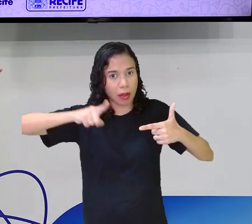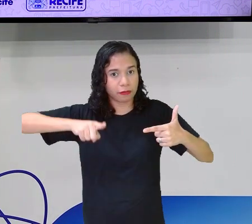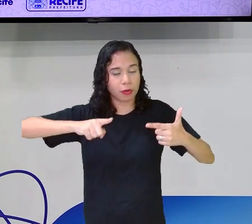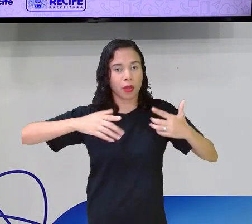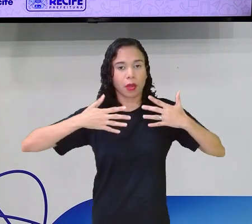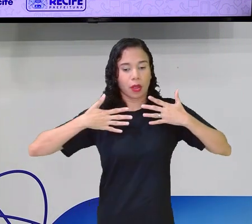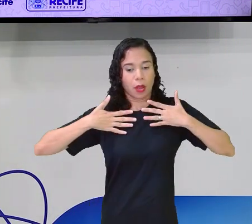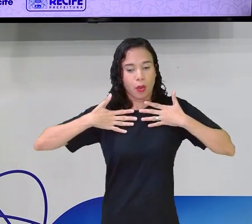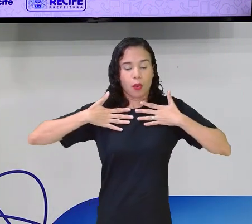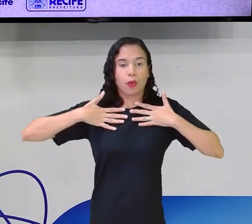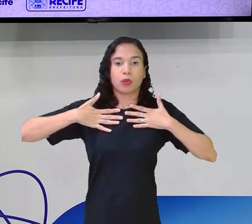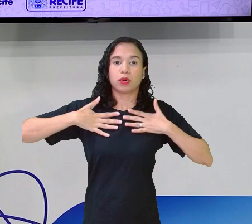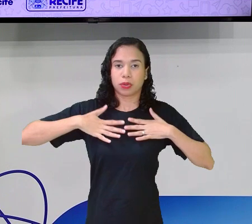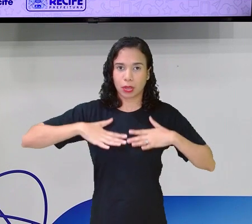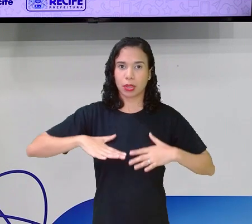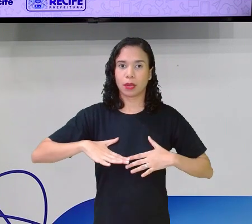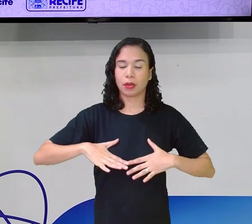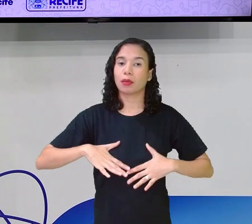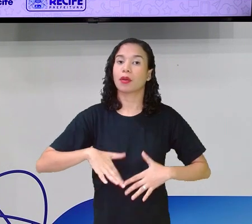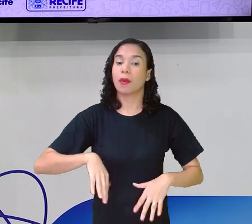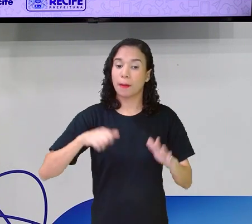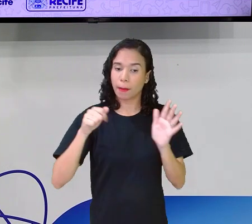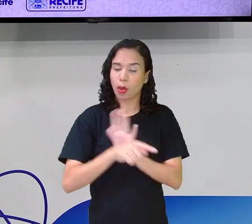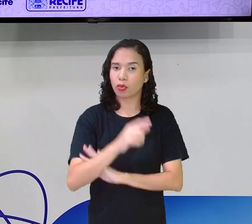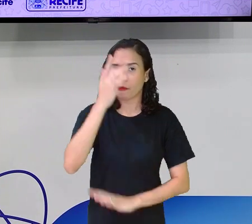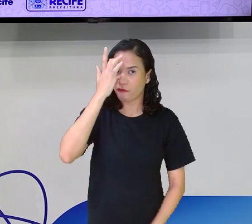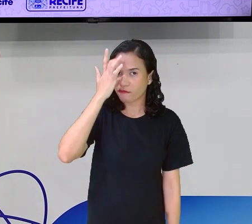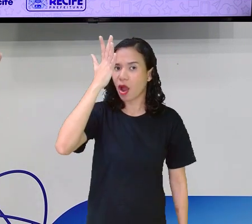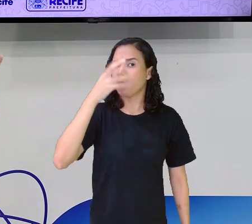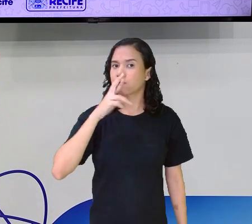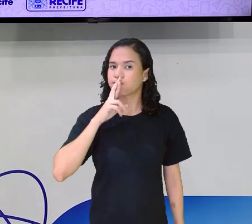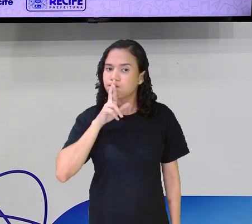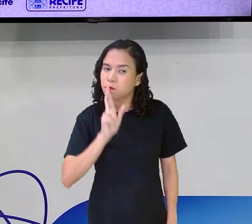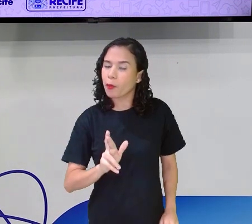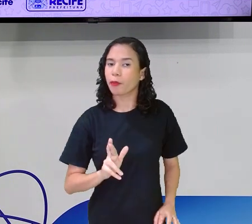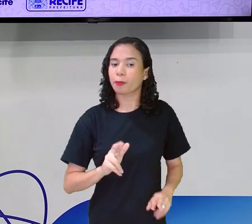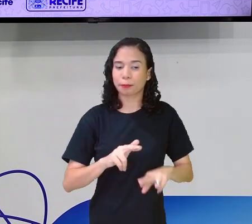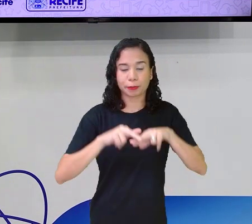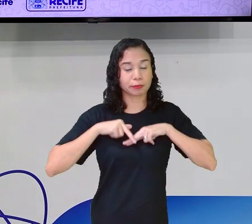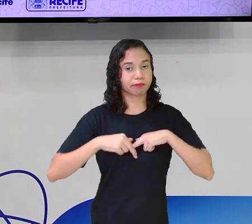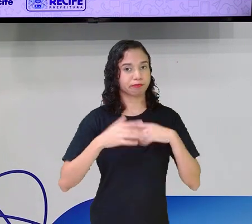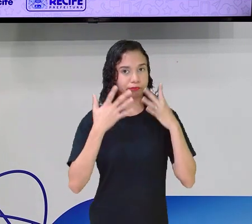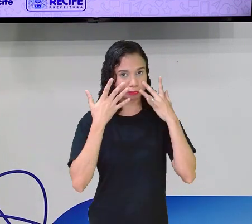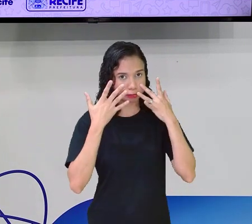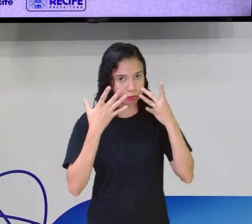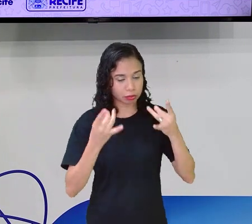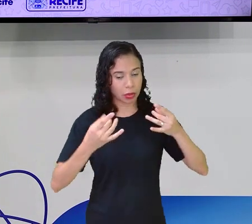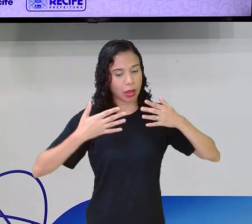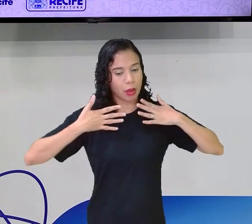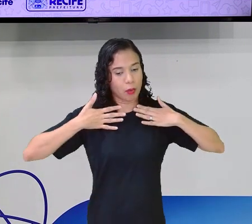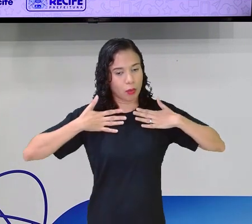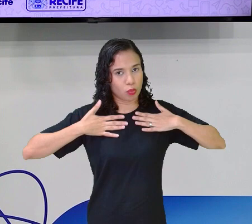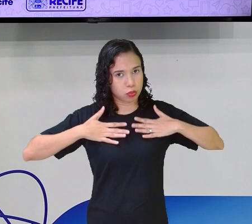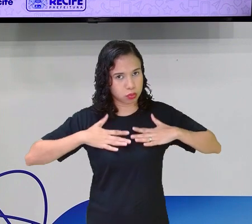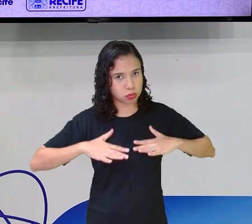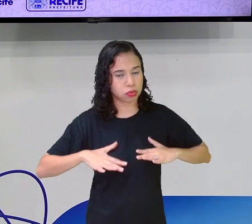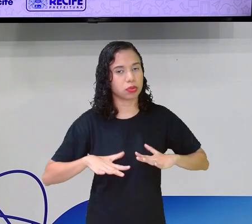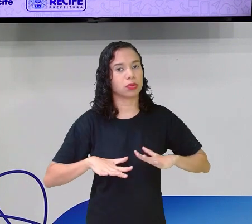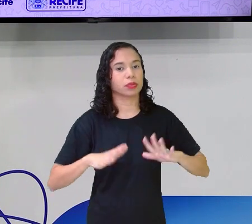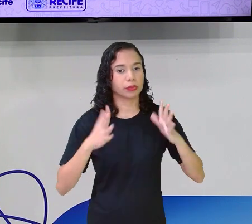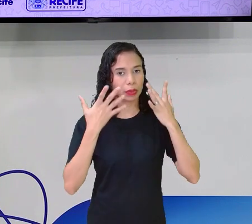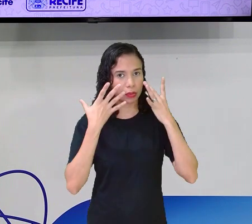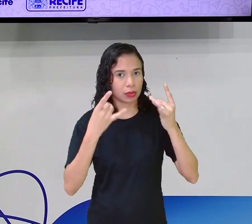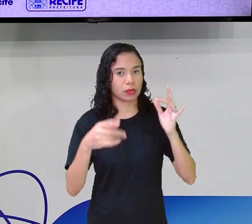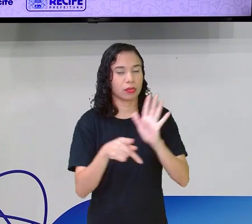calma. É questão certa, é questão fácil de acertar. Então, tem calma e presta